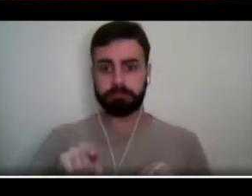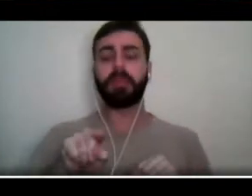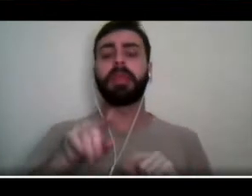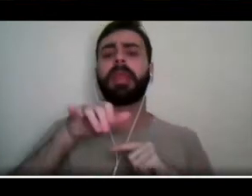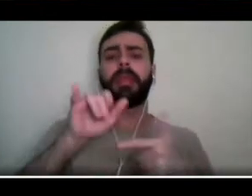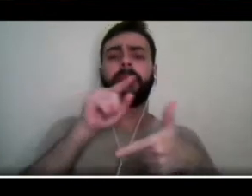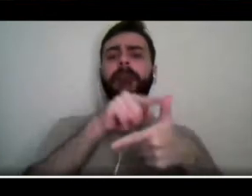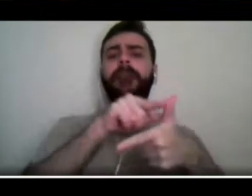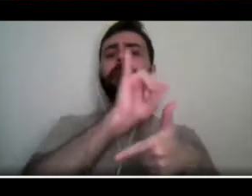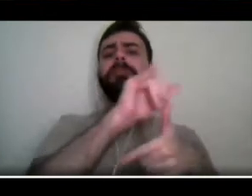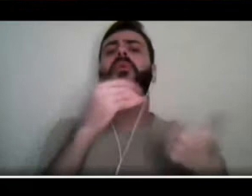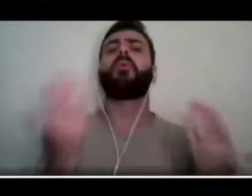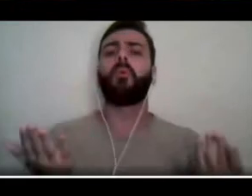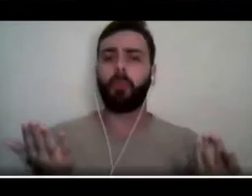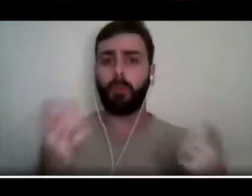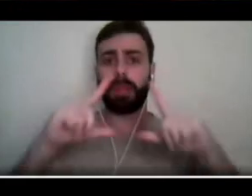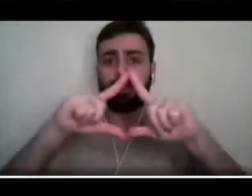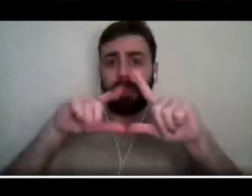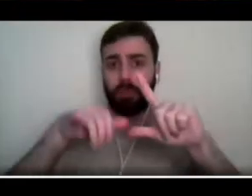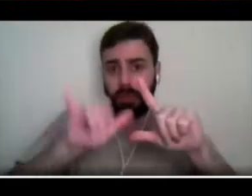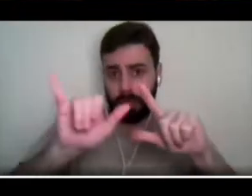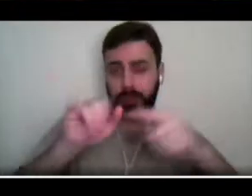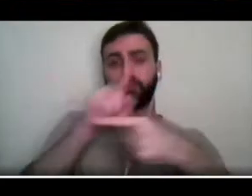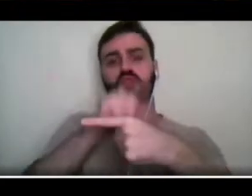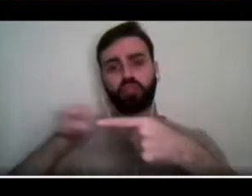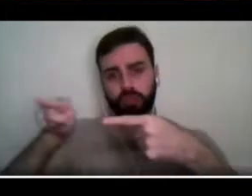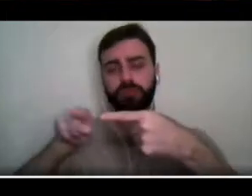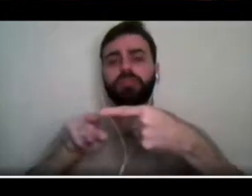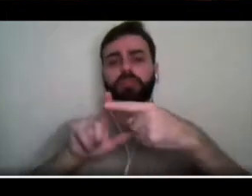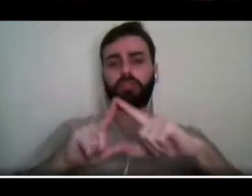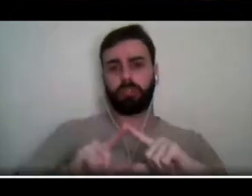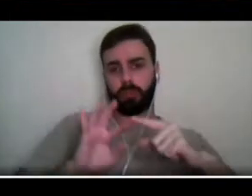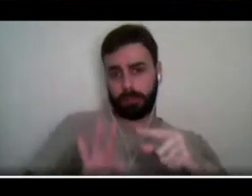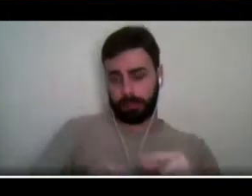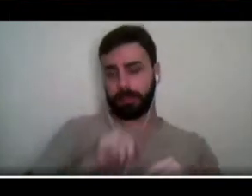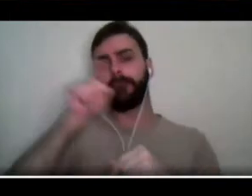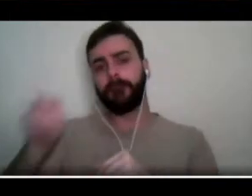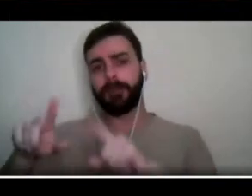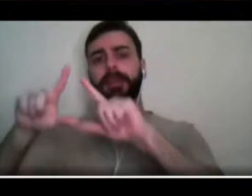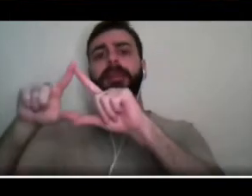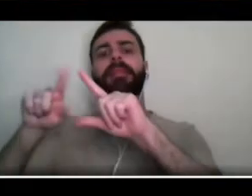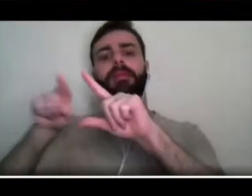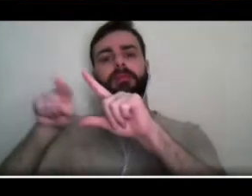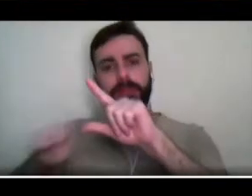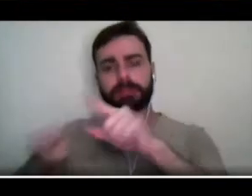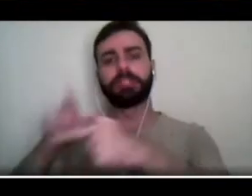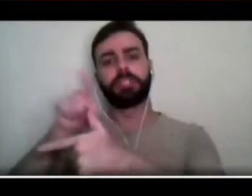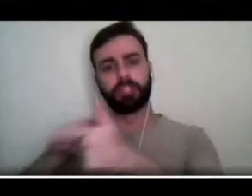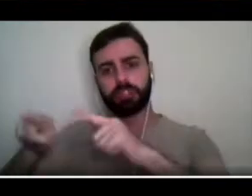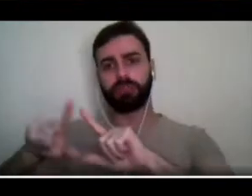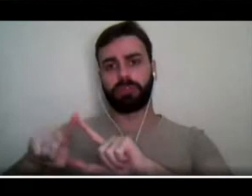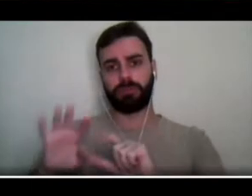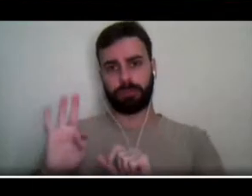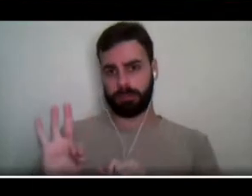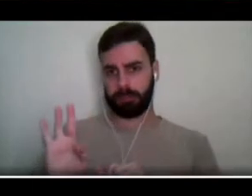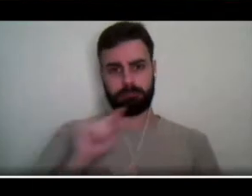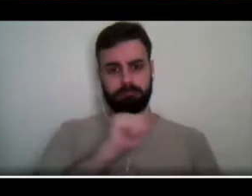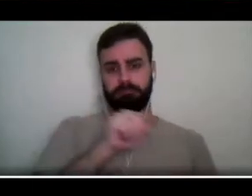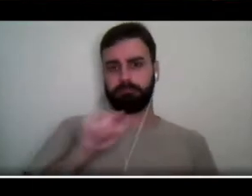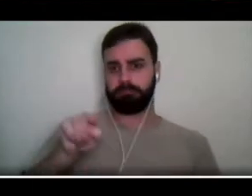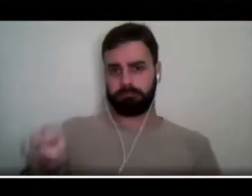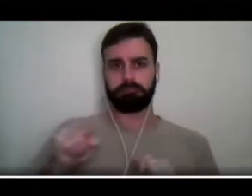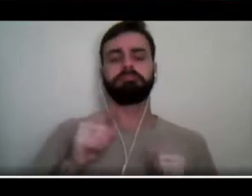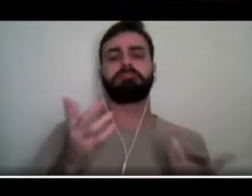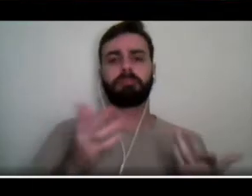y é um ΔY sobre um ΔT, e z, um ΔZ sobre o ΔT.